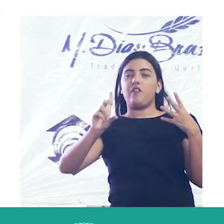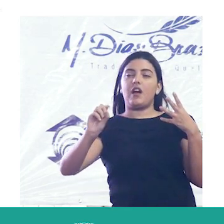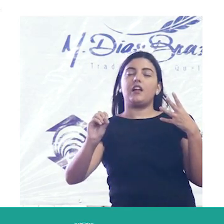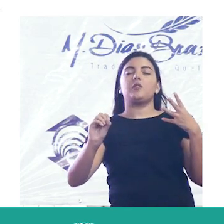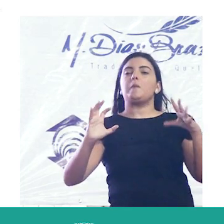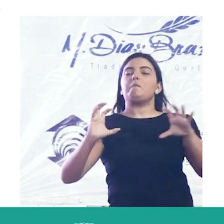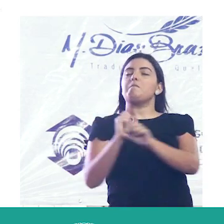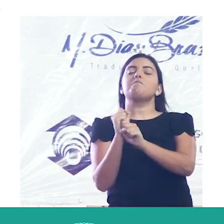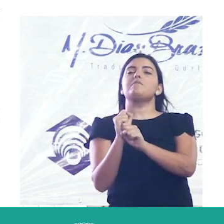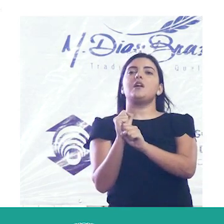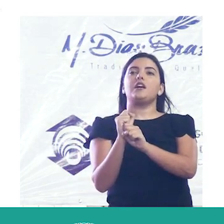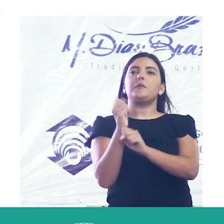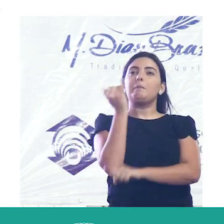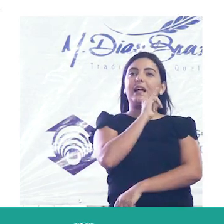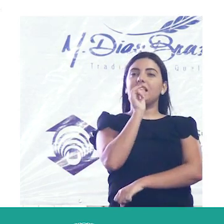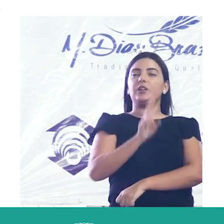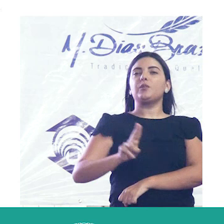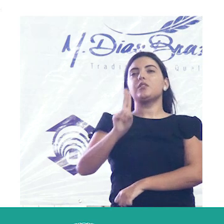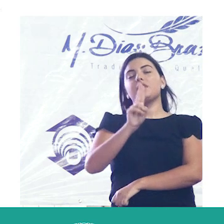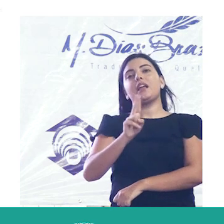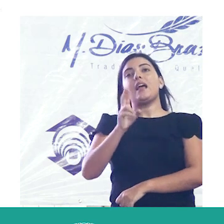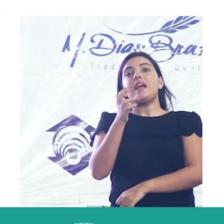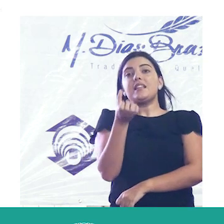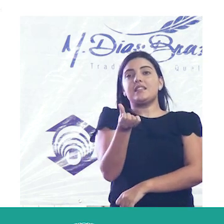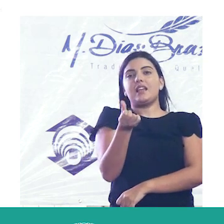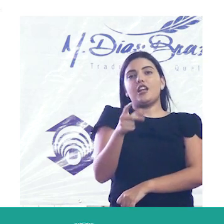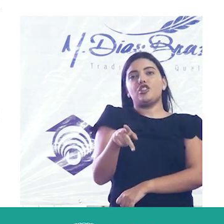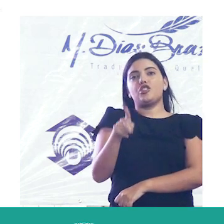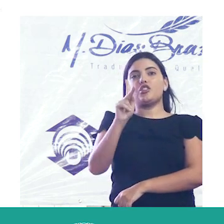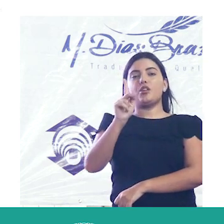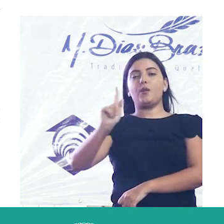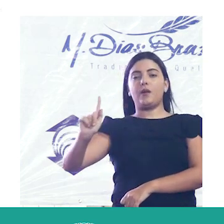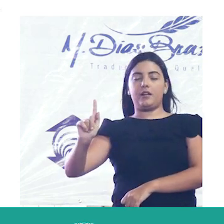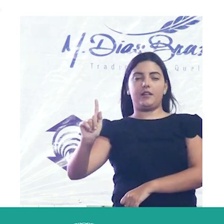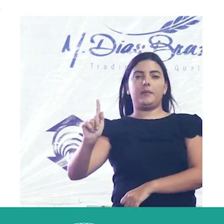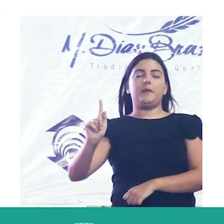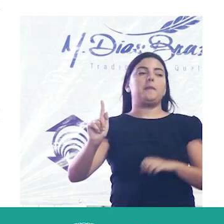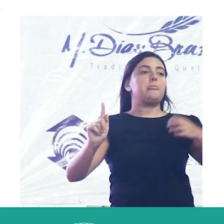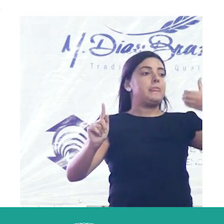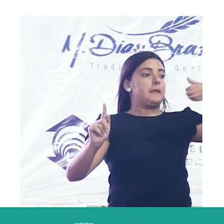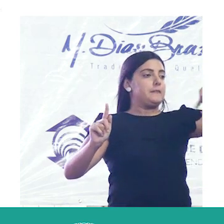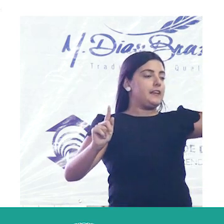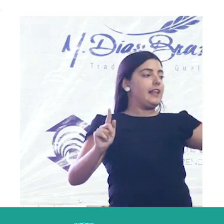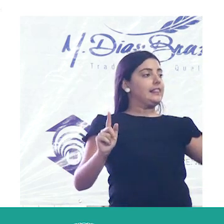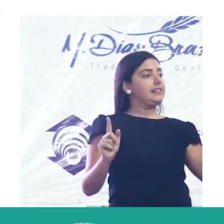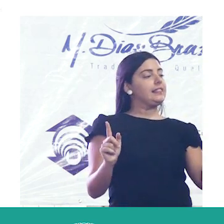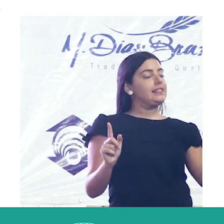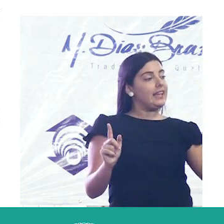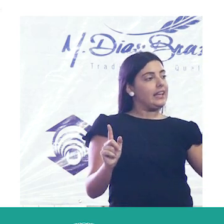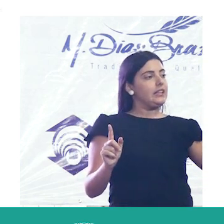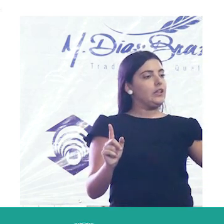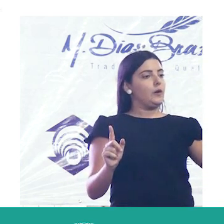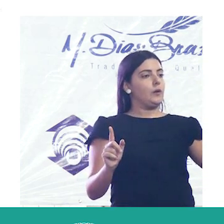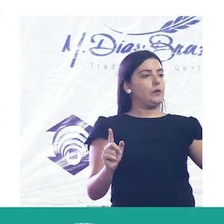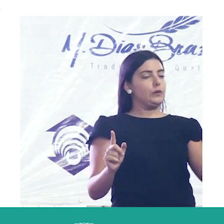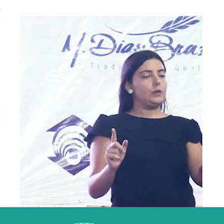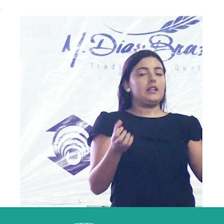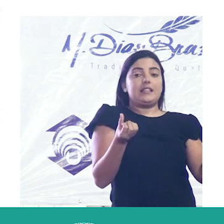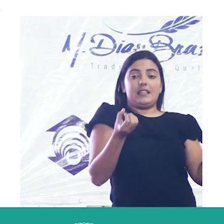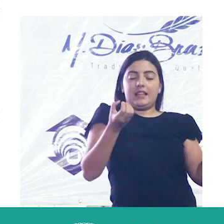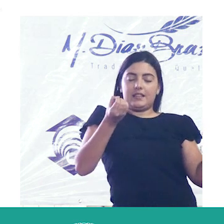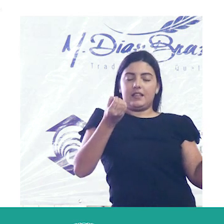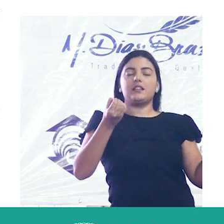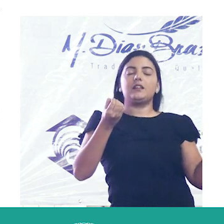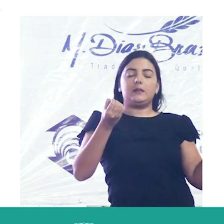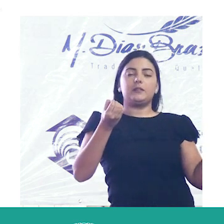pasta residual de uma bateria usada é de 6 kg, onde 19% é de PbO2, 60% sulfato de